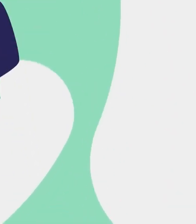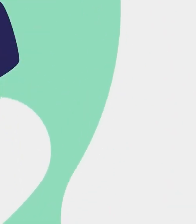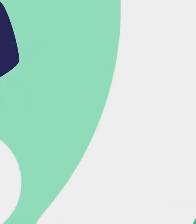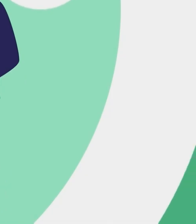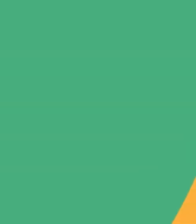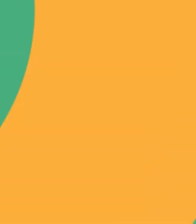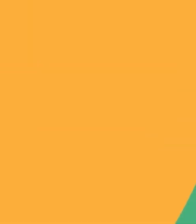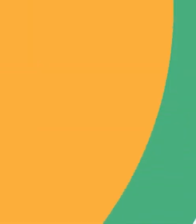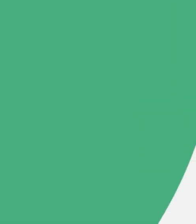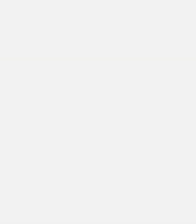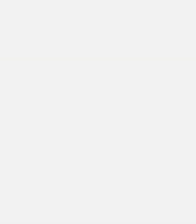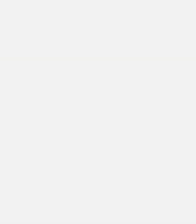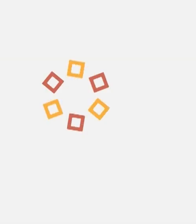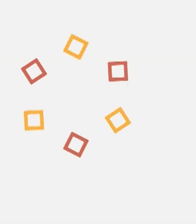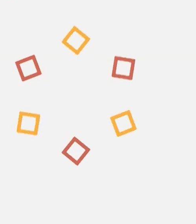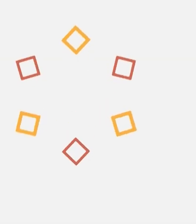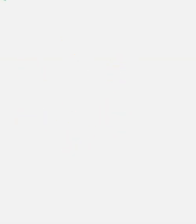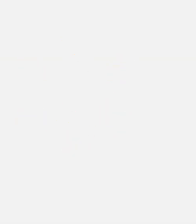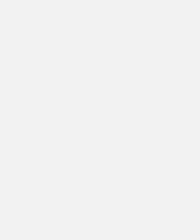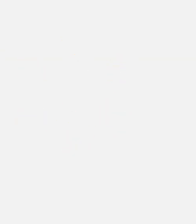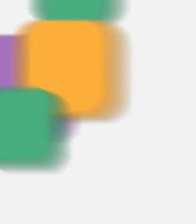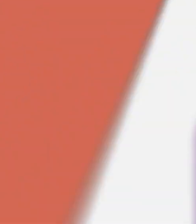fundo branco é o mais apropriado.